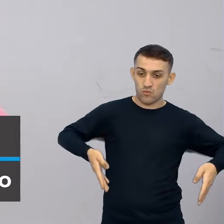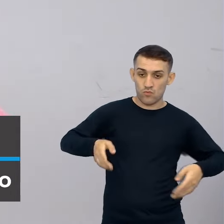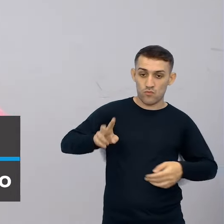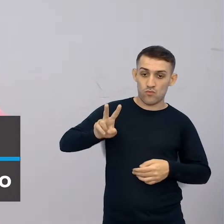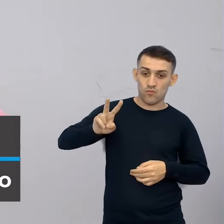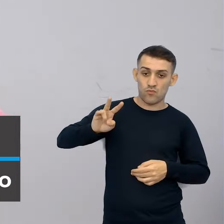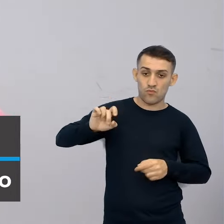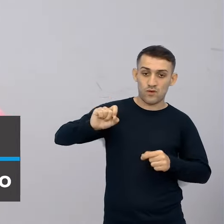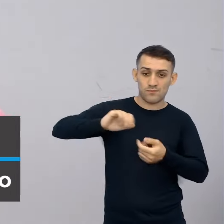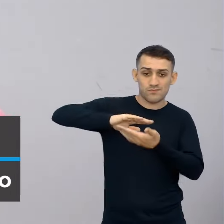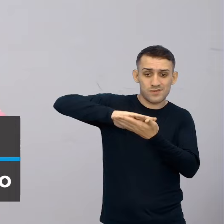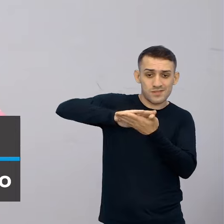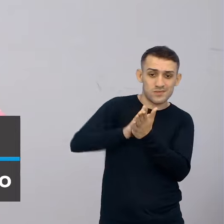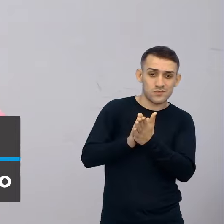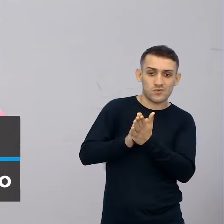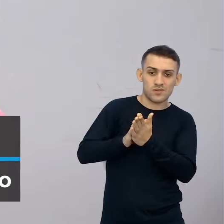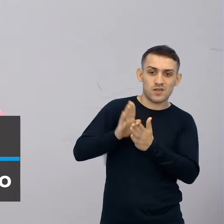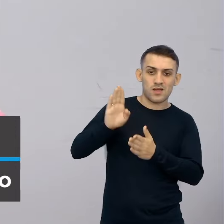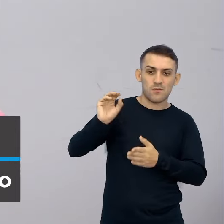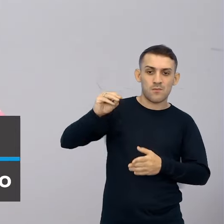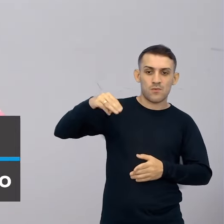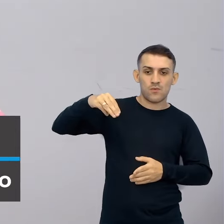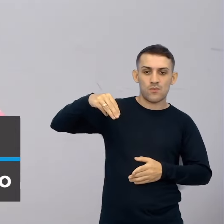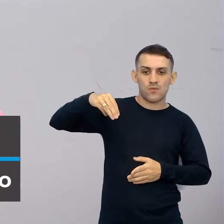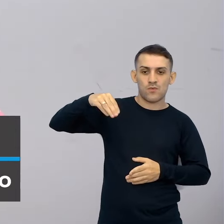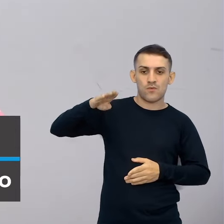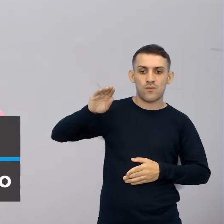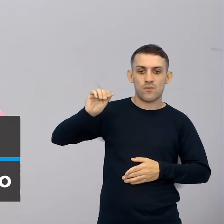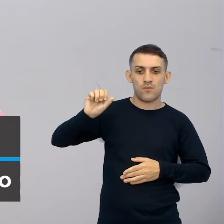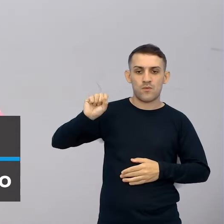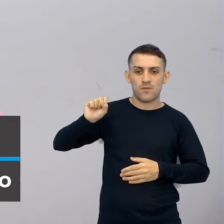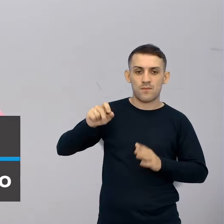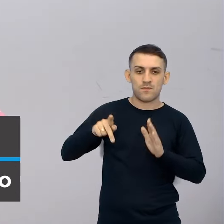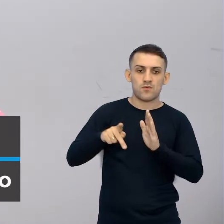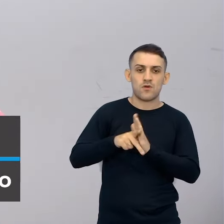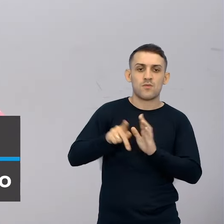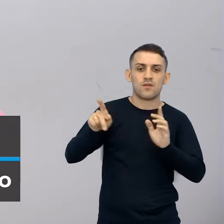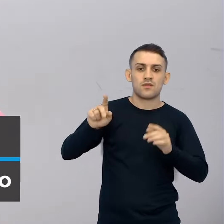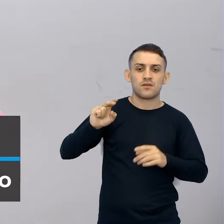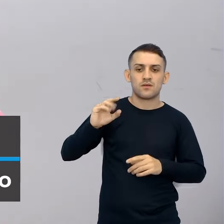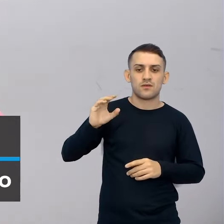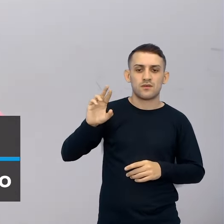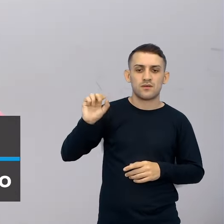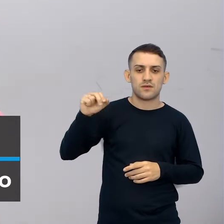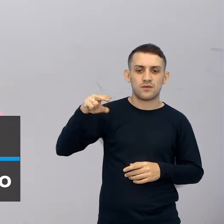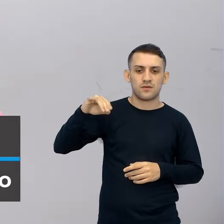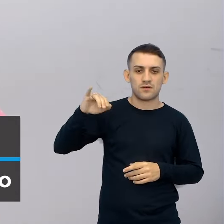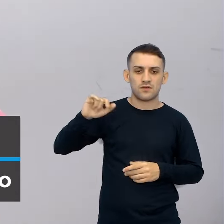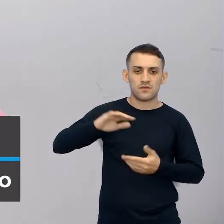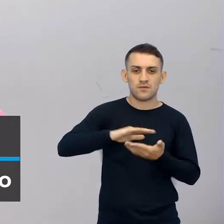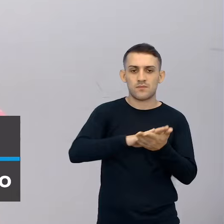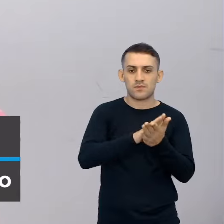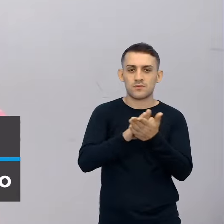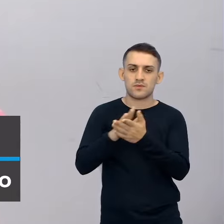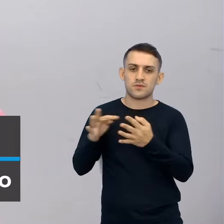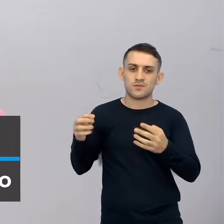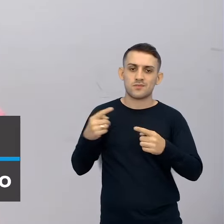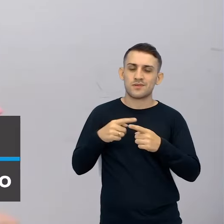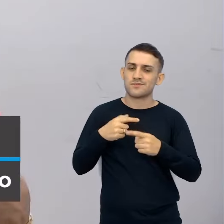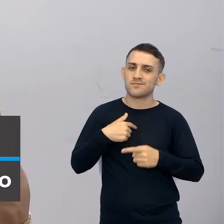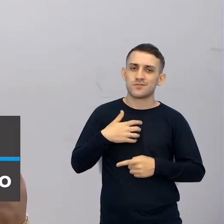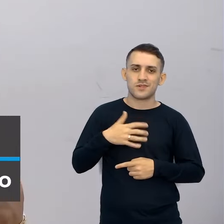Meu robô vai destruir as bombas, entrar no território da Ucrânia, destruir todas as bombas para ninguém mais